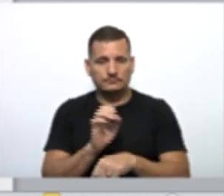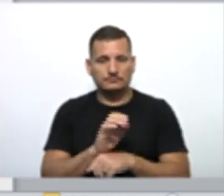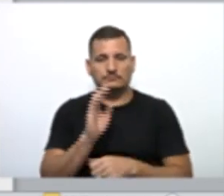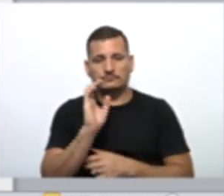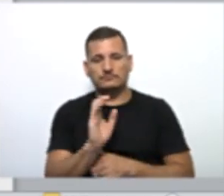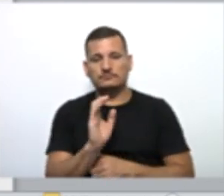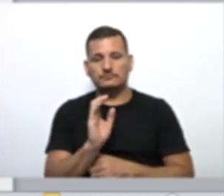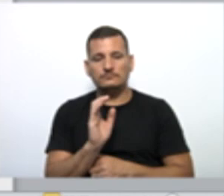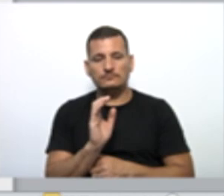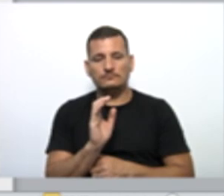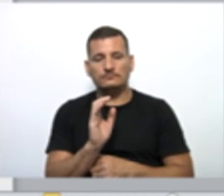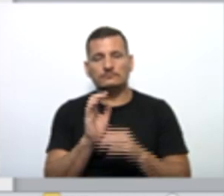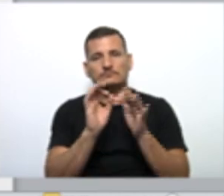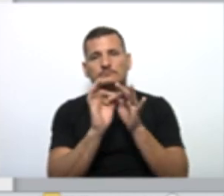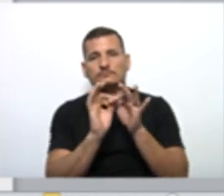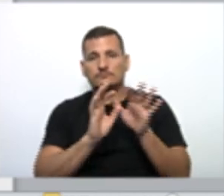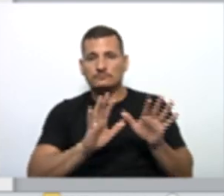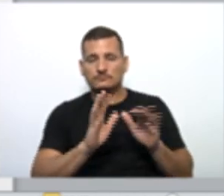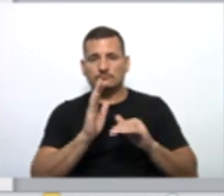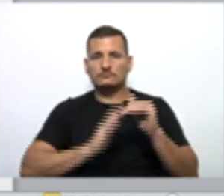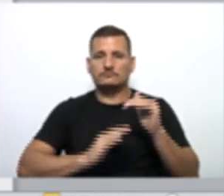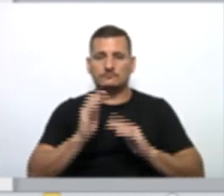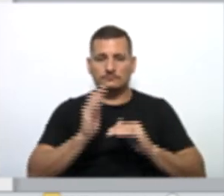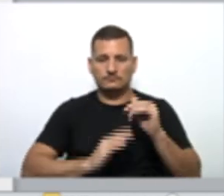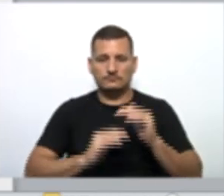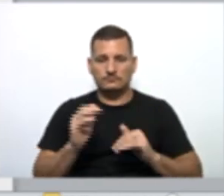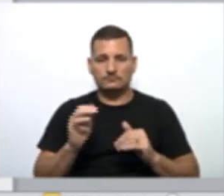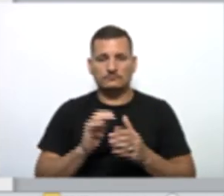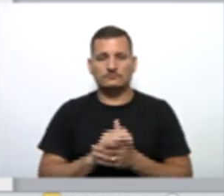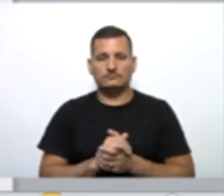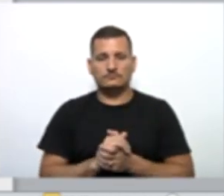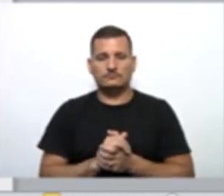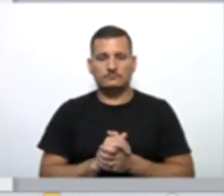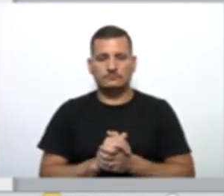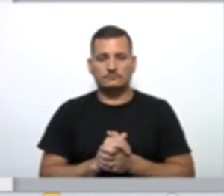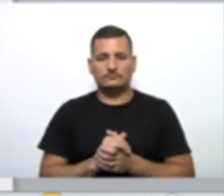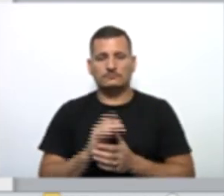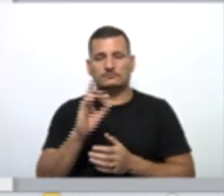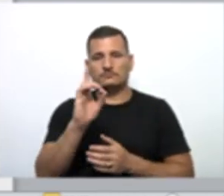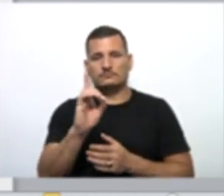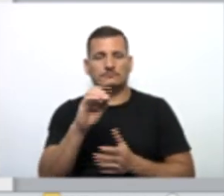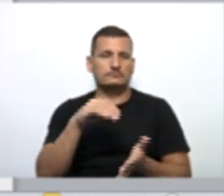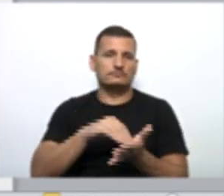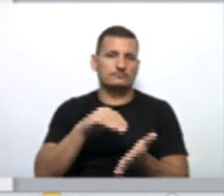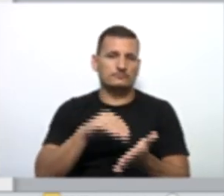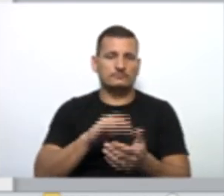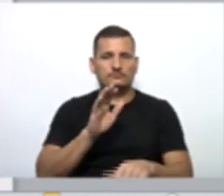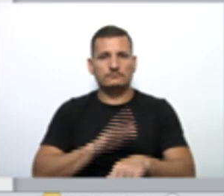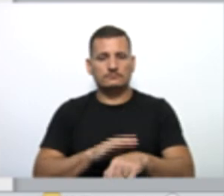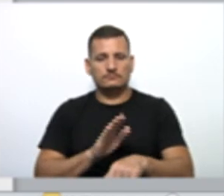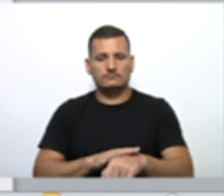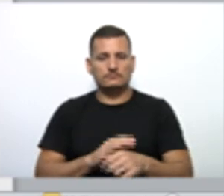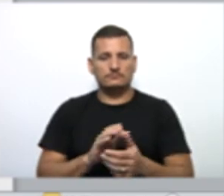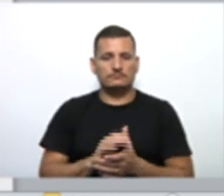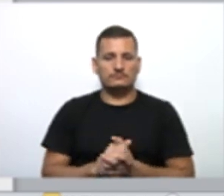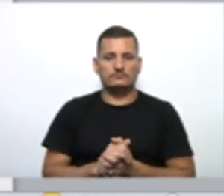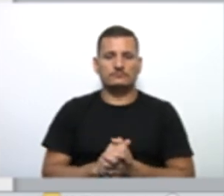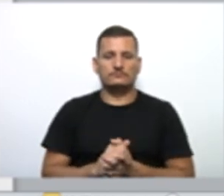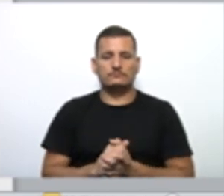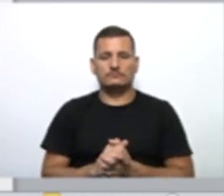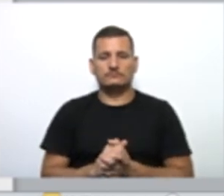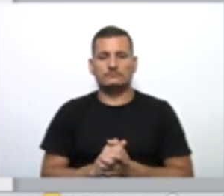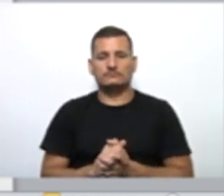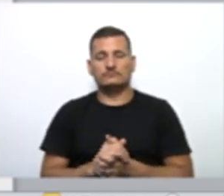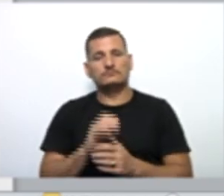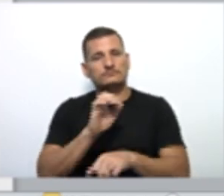C: disponibilidade do profissional em formação. D: falta de tempo para formar o estagiário. E E: o estagiário